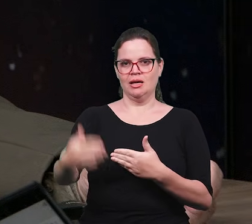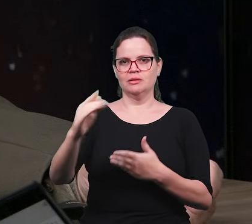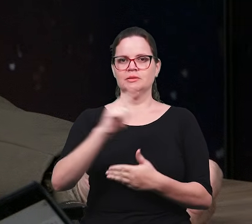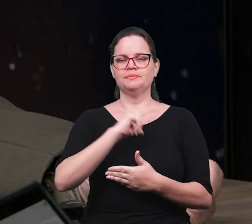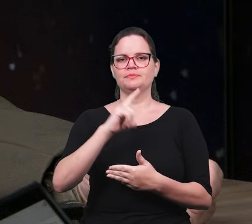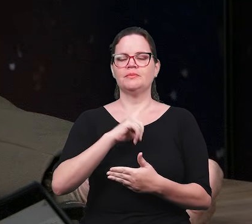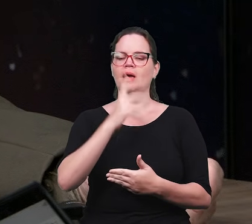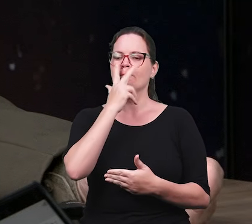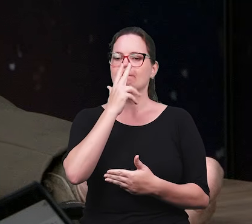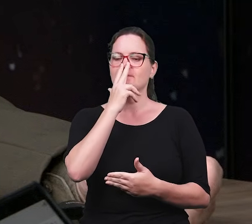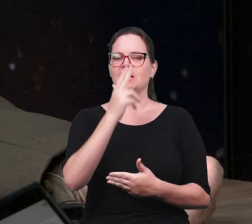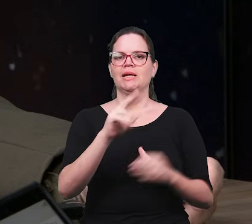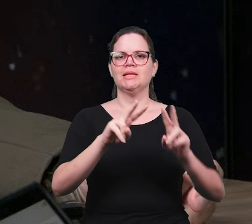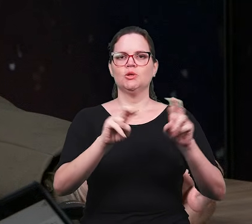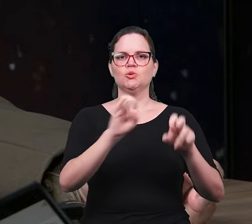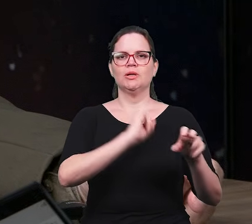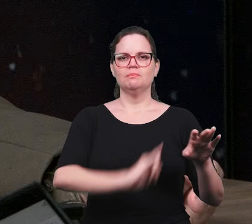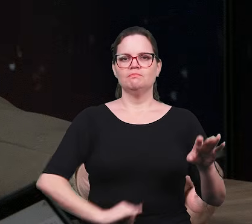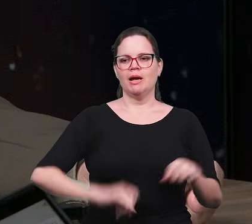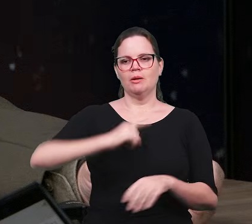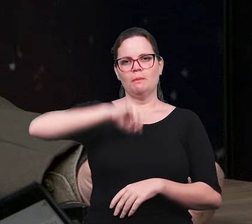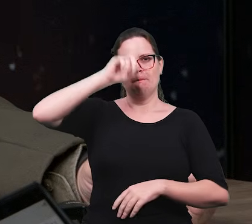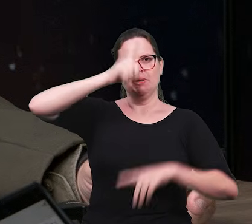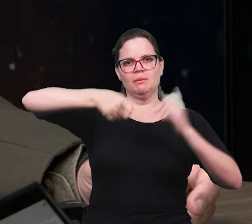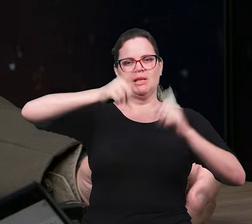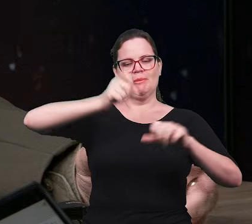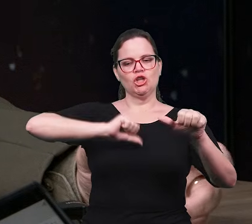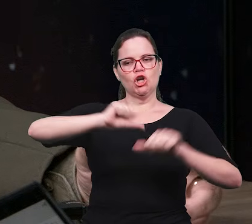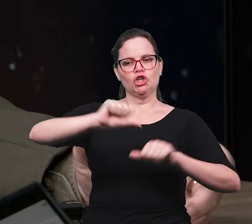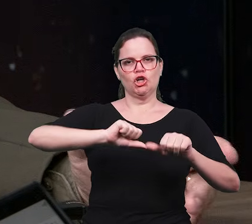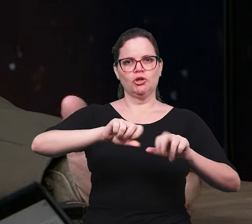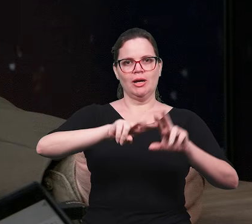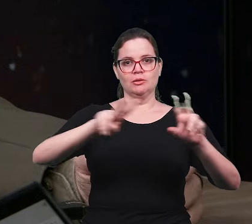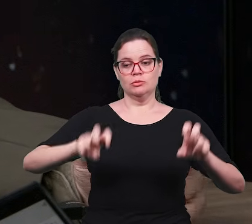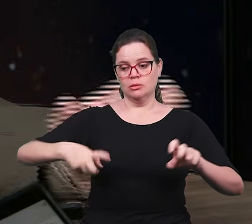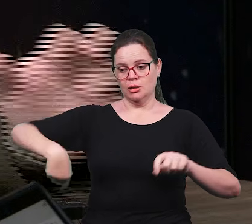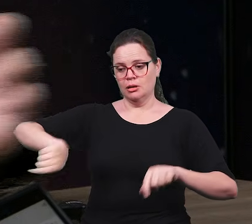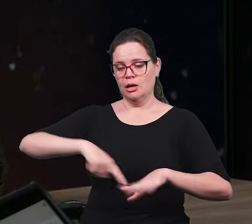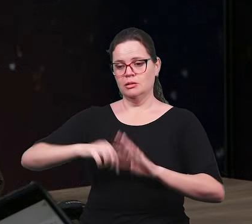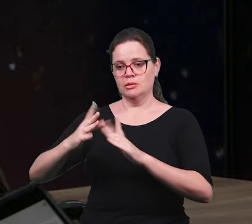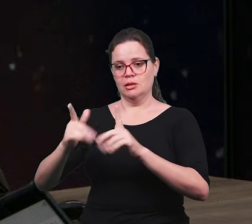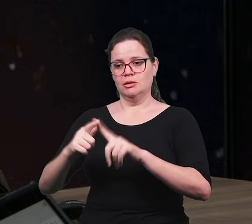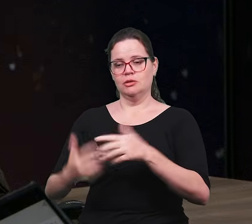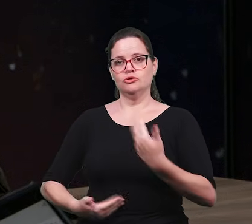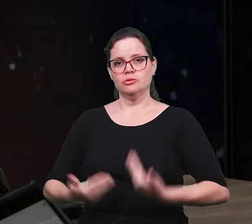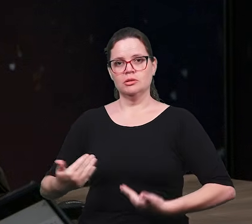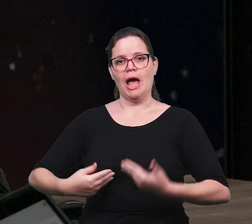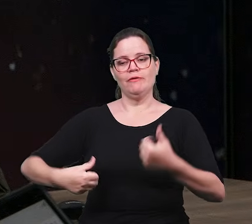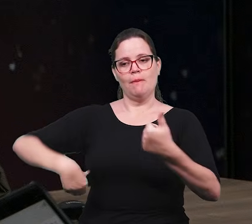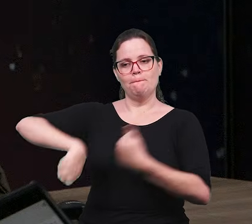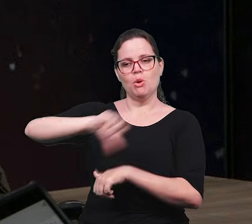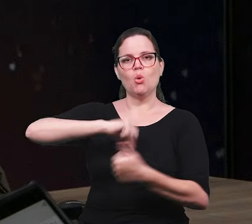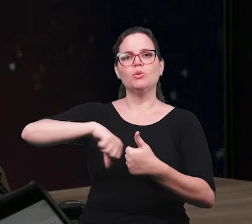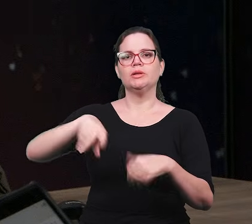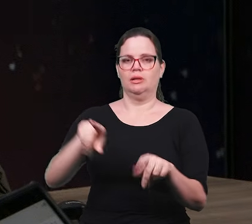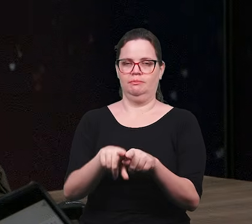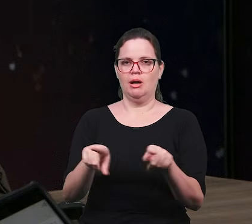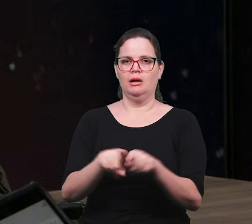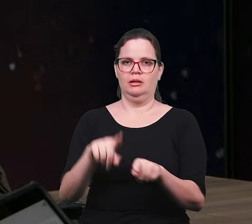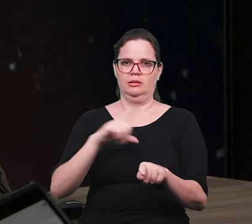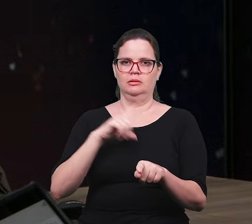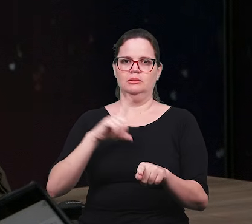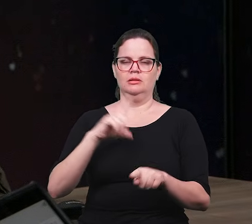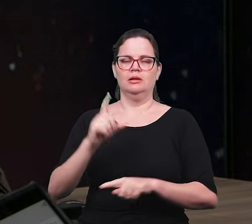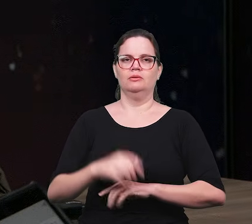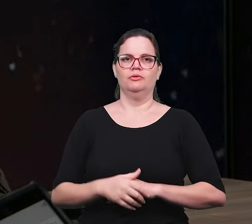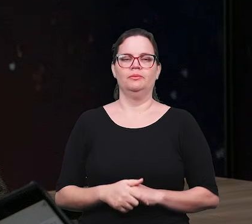institucionais, da parte imperial, todas essas mudanças que a igreja, do ponto de vista institucional, vai sofrer ao longo do